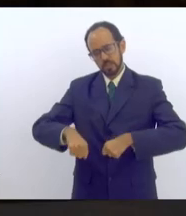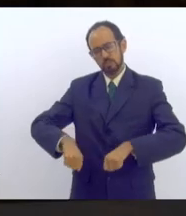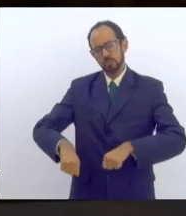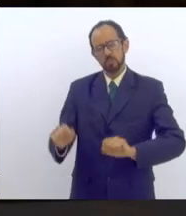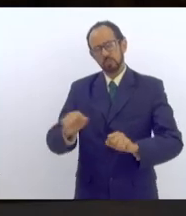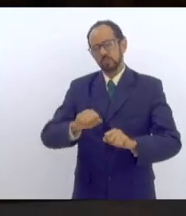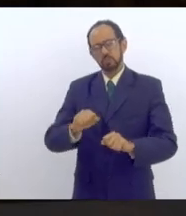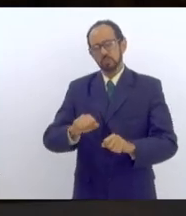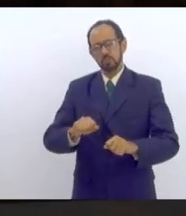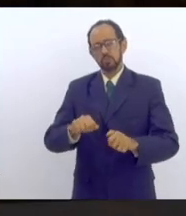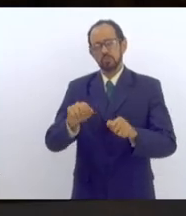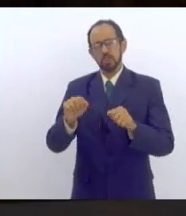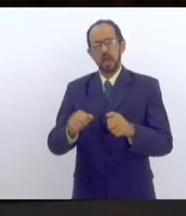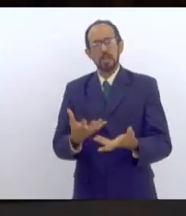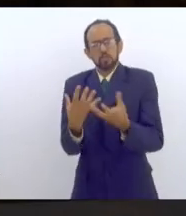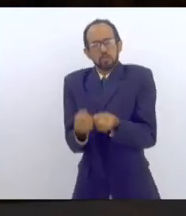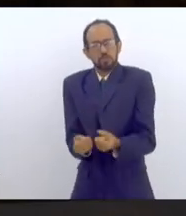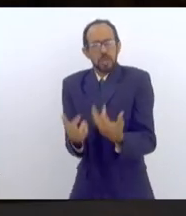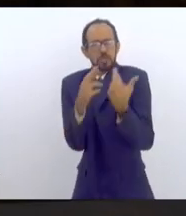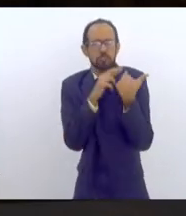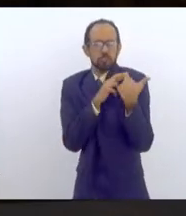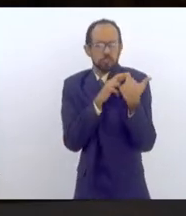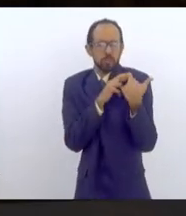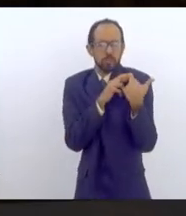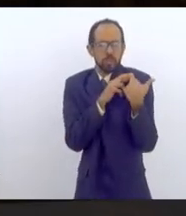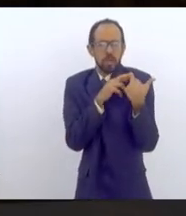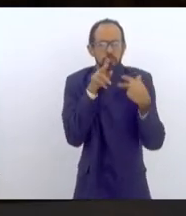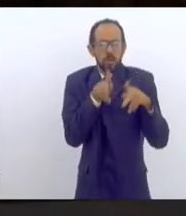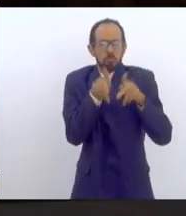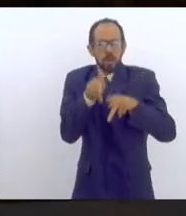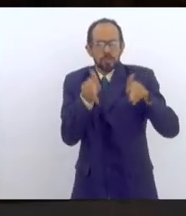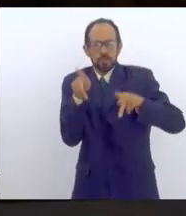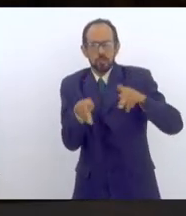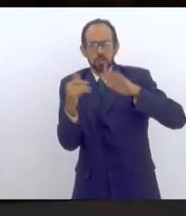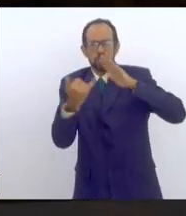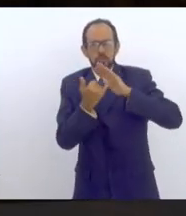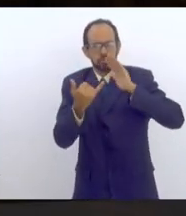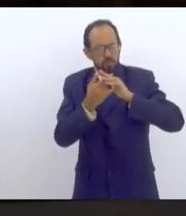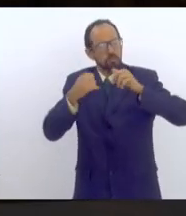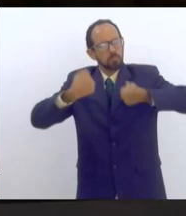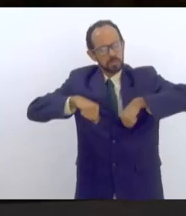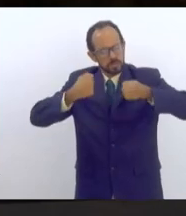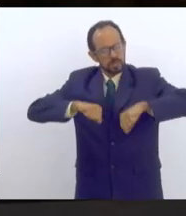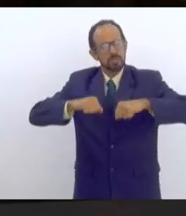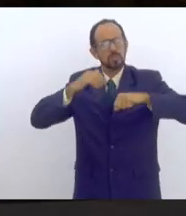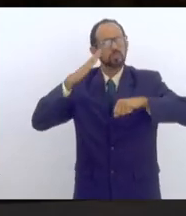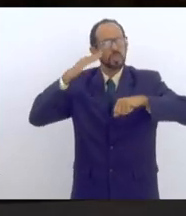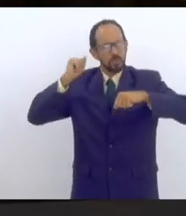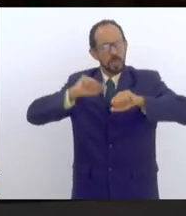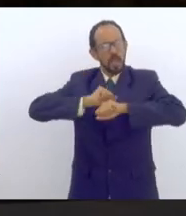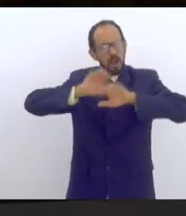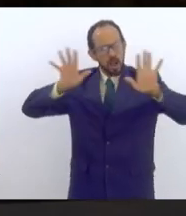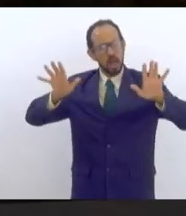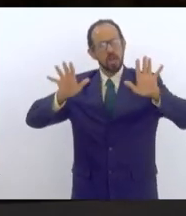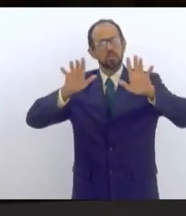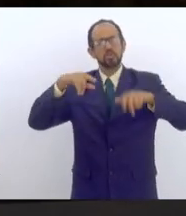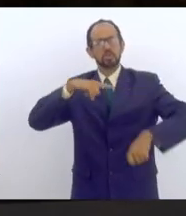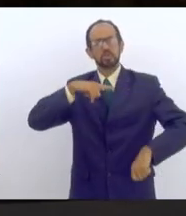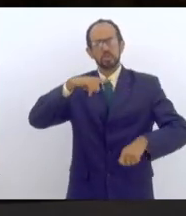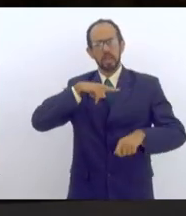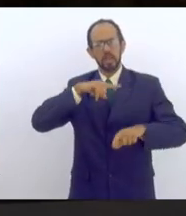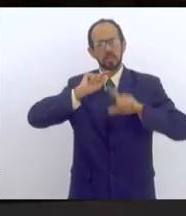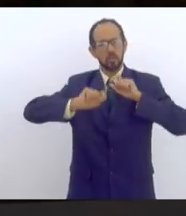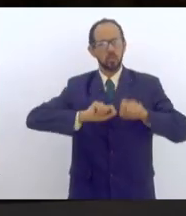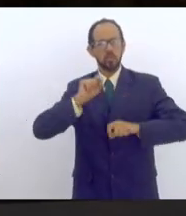a imprensa, as demais instituições devem saber disso, devem ter certeza que estamos